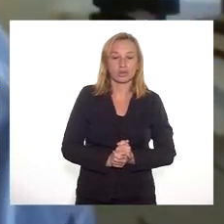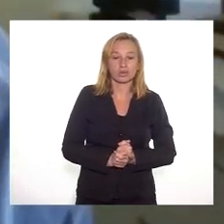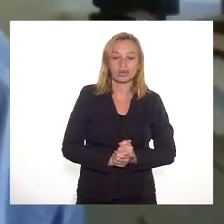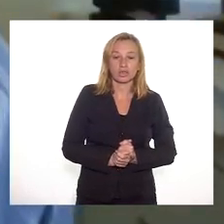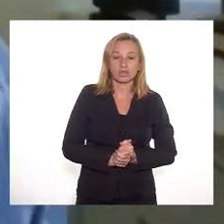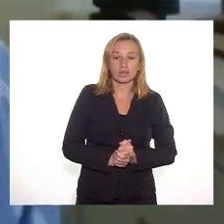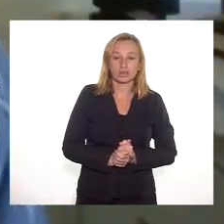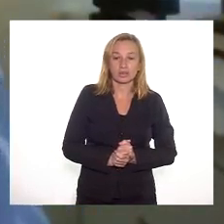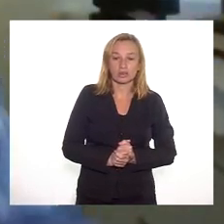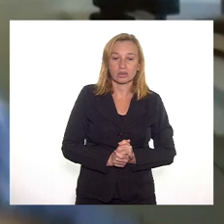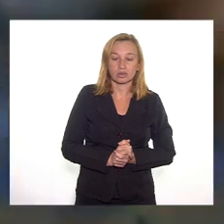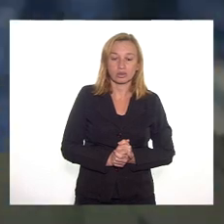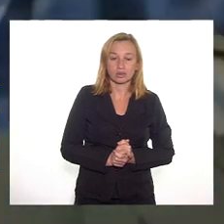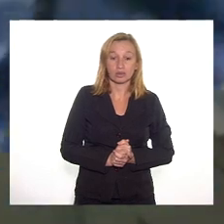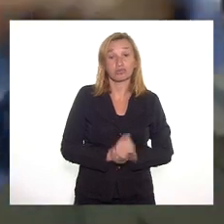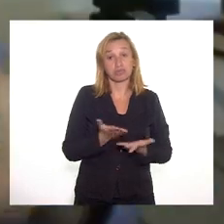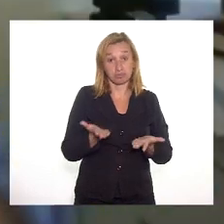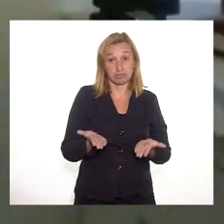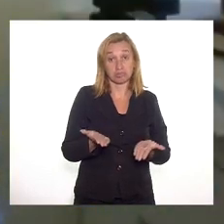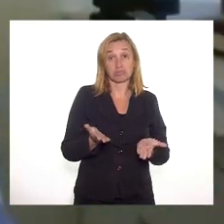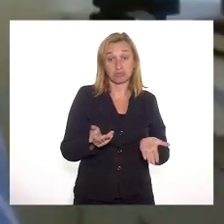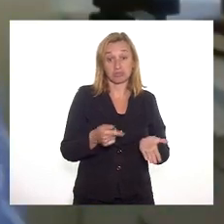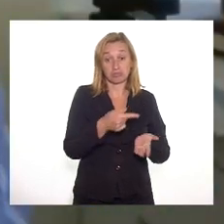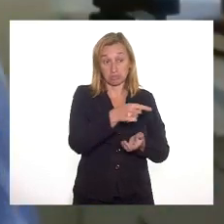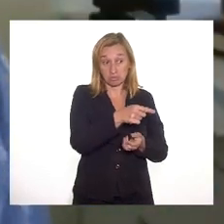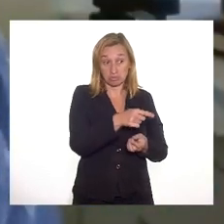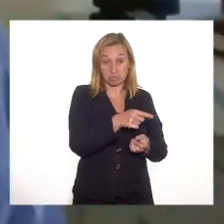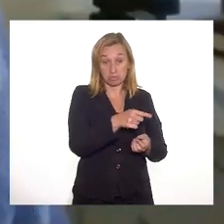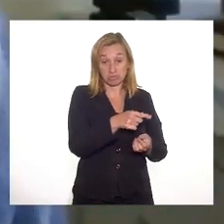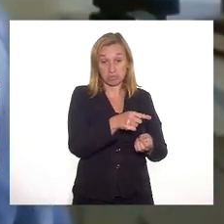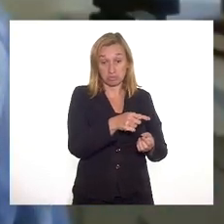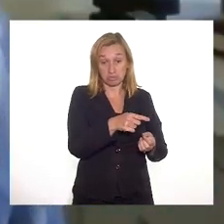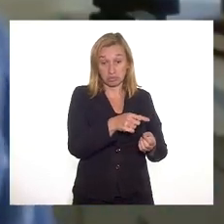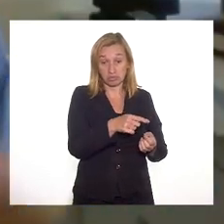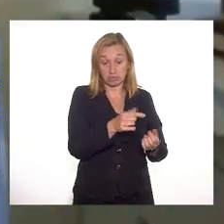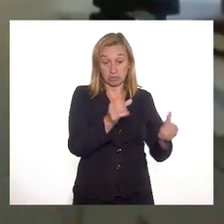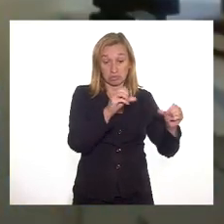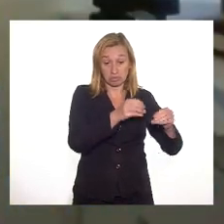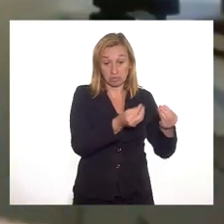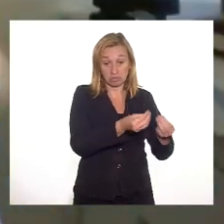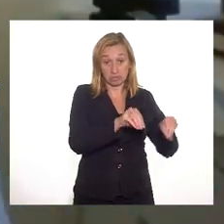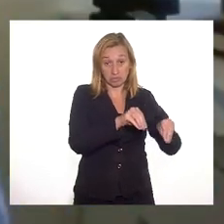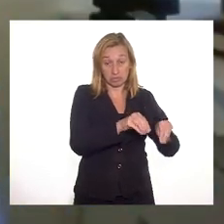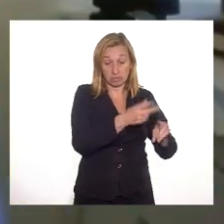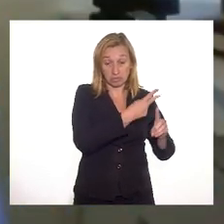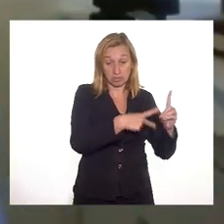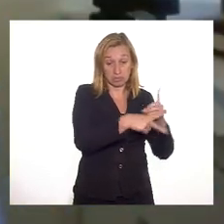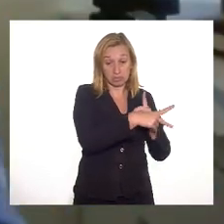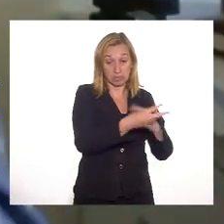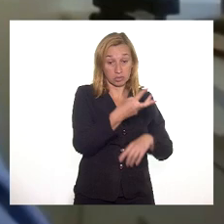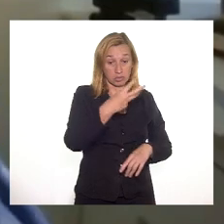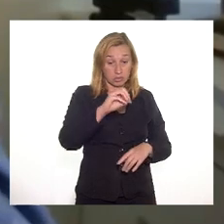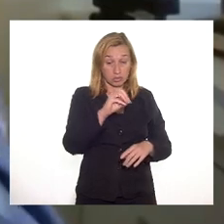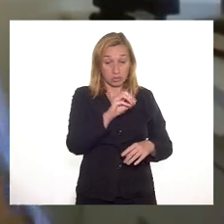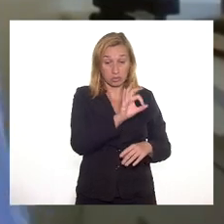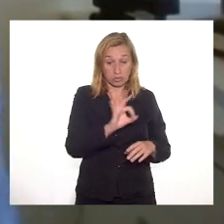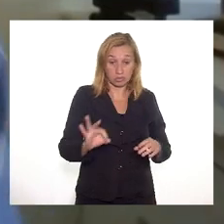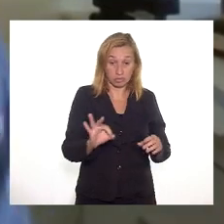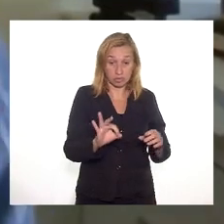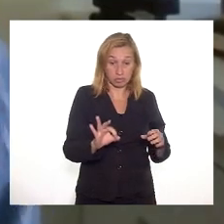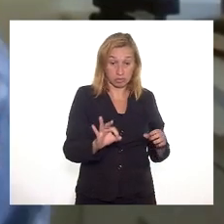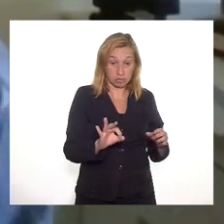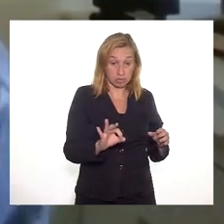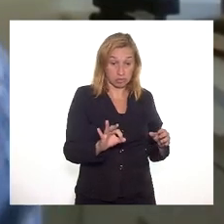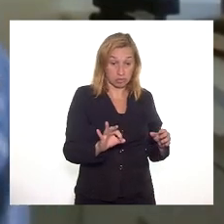Delaware. Isso que foi descapitalizar o Rio Previdência. Tirar 30% do excesso